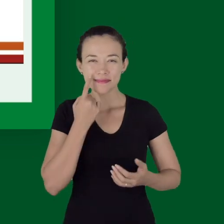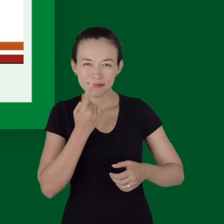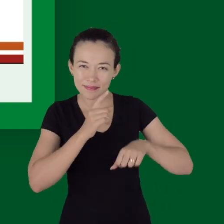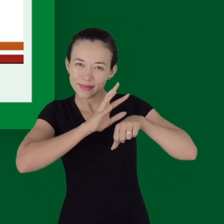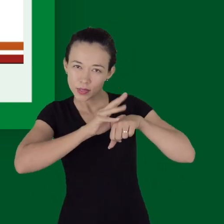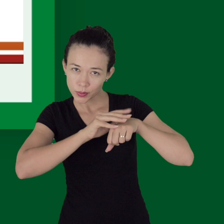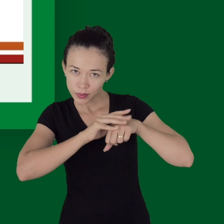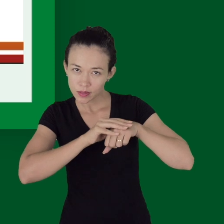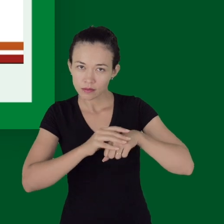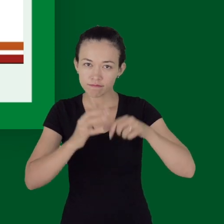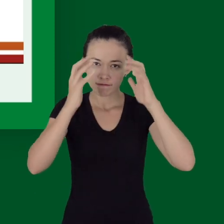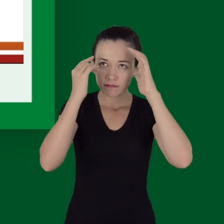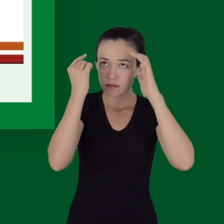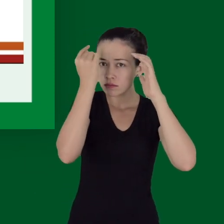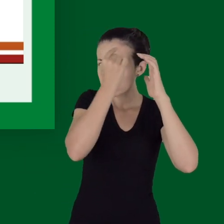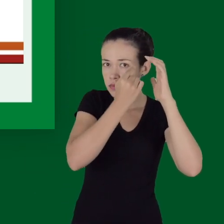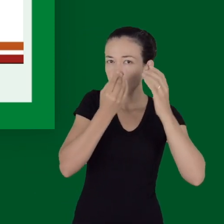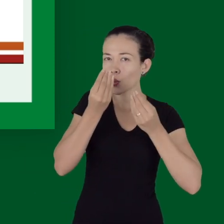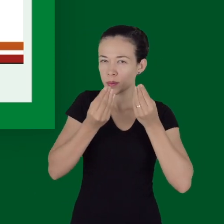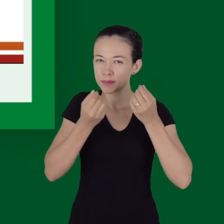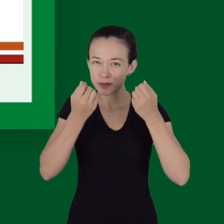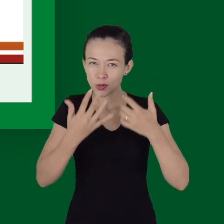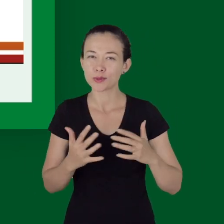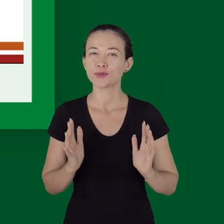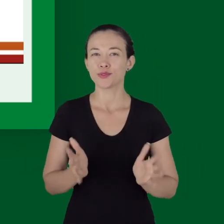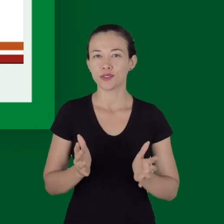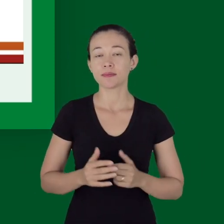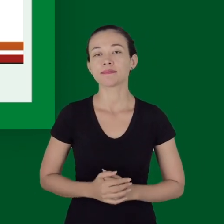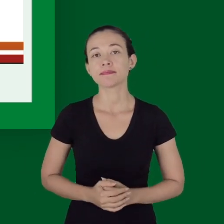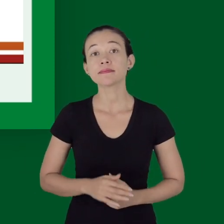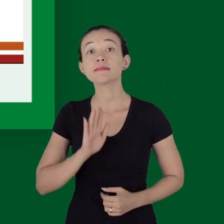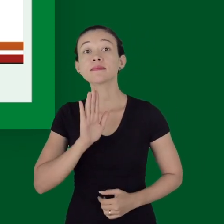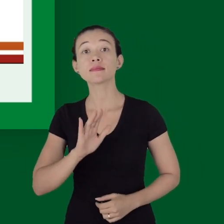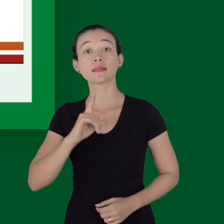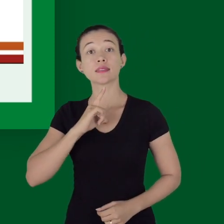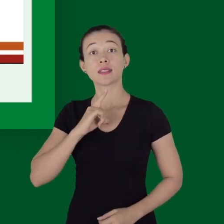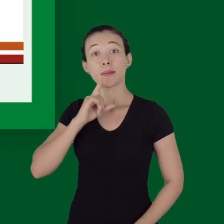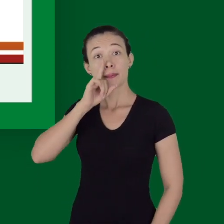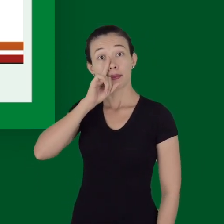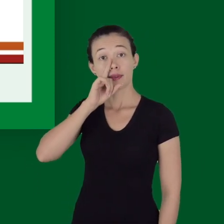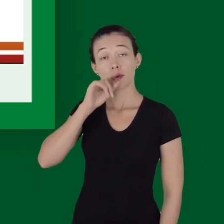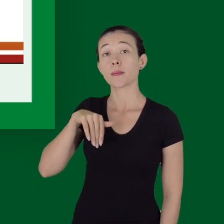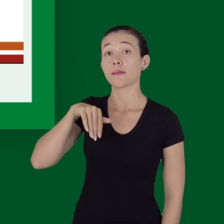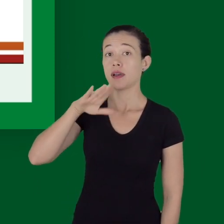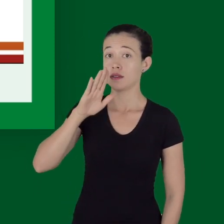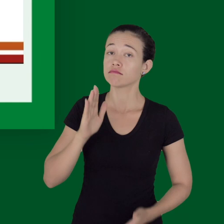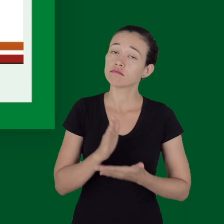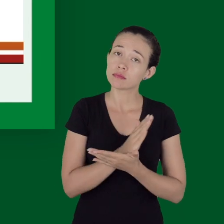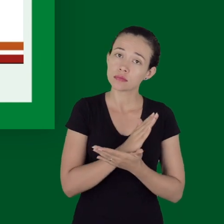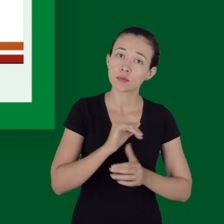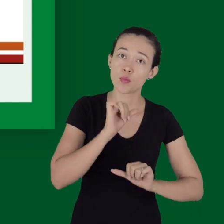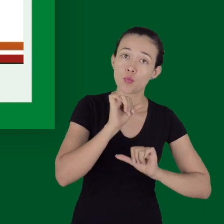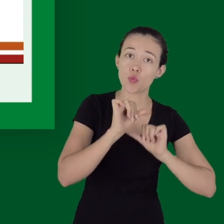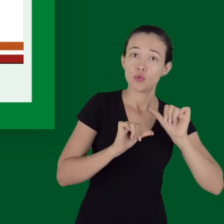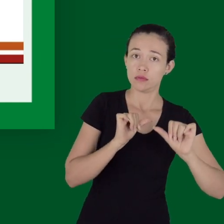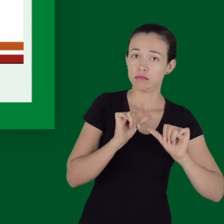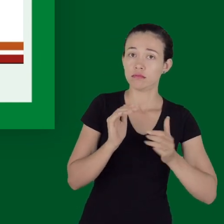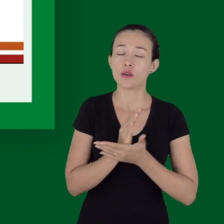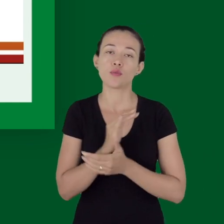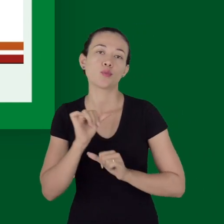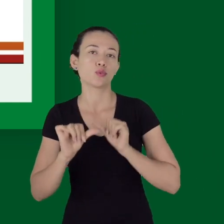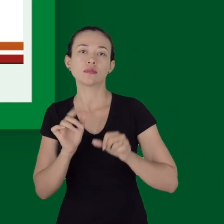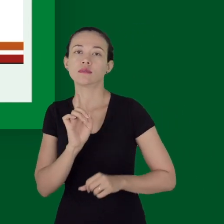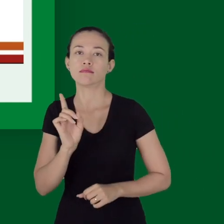E para essa doença que a gente viu que é tão importante, né? A gente já viu como ela funciona, tem alguns fatores de risco que são não modificáveis e